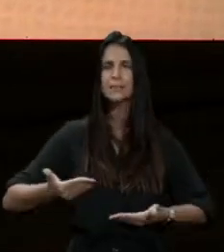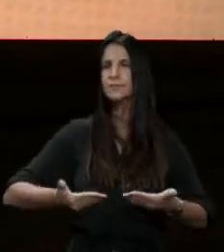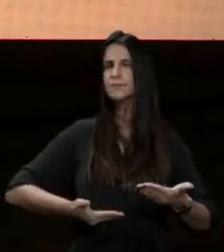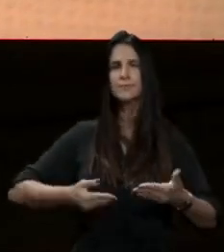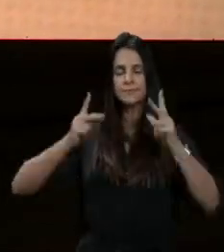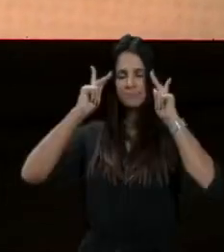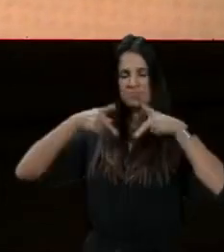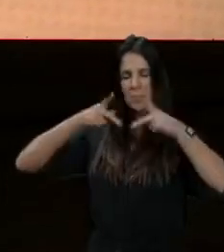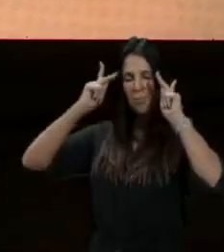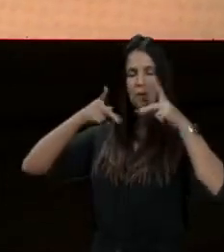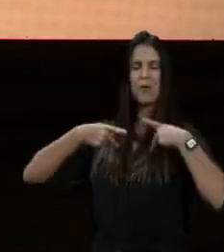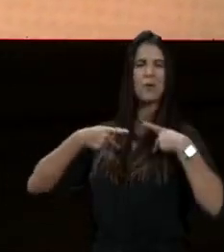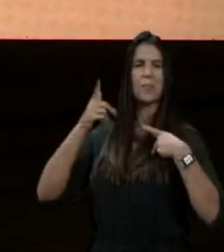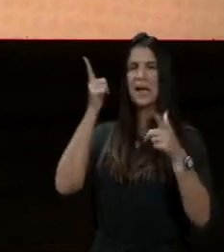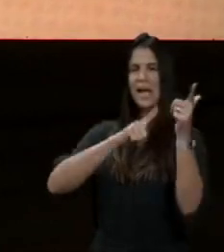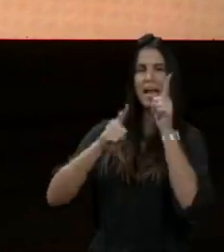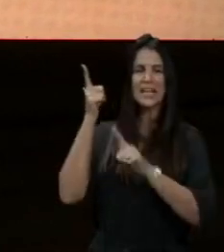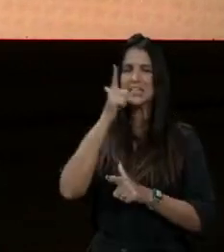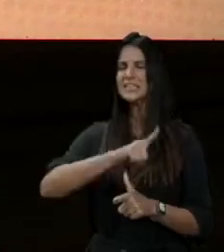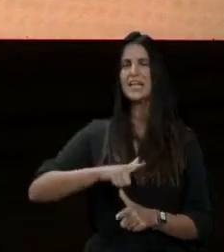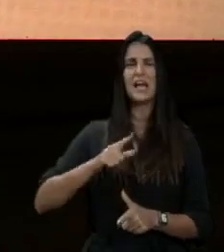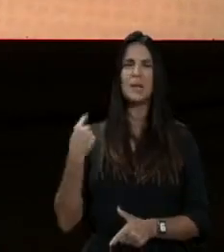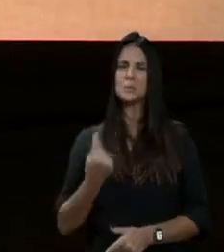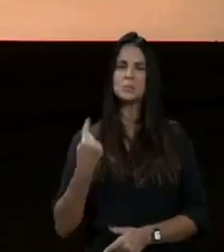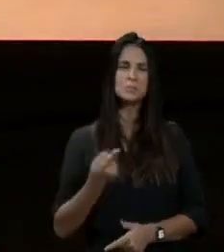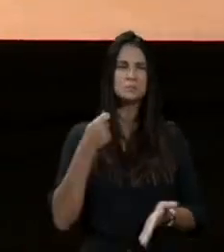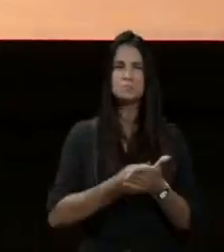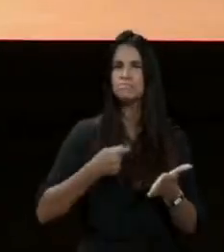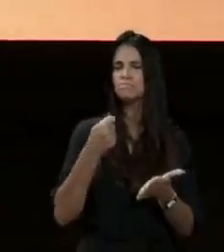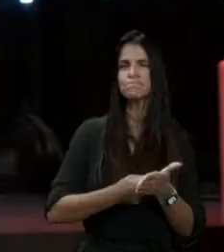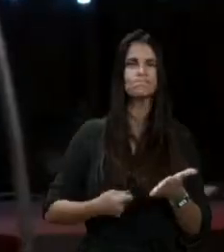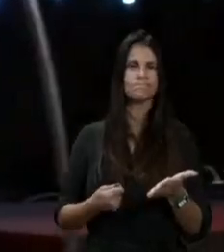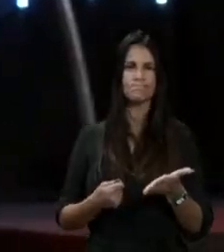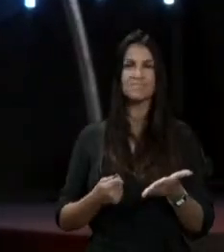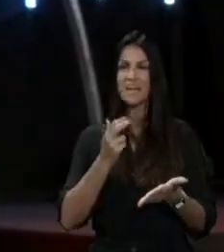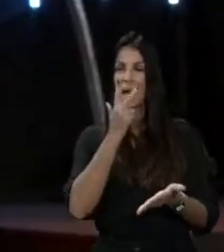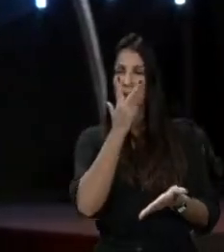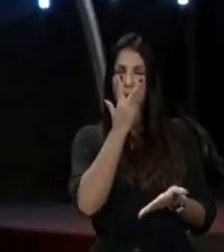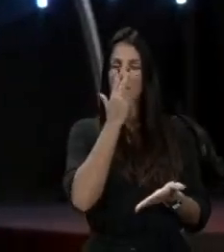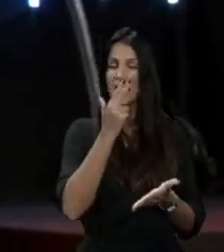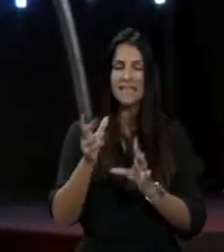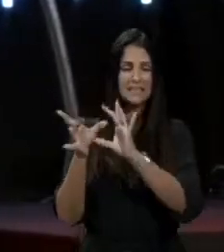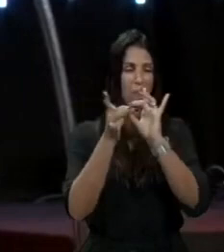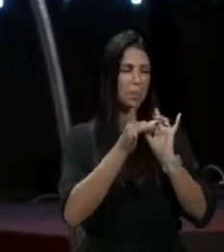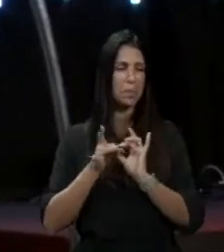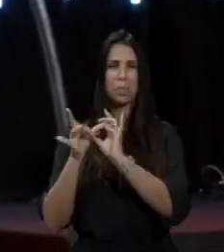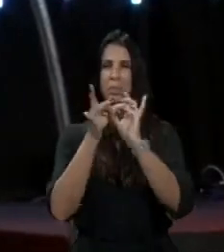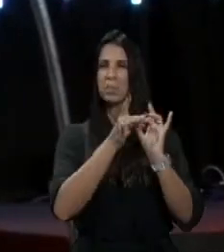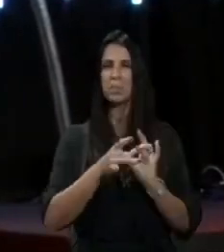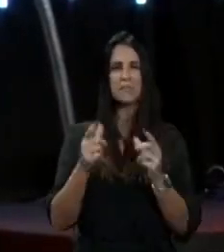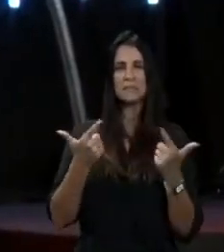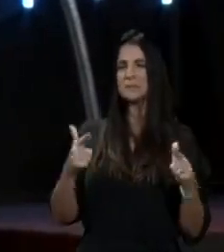pessoais ganhar o seu dinheiro nós não temos a filosofia Do companheirismo nós não temos a